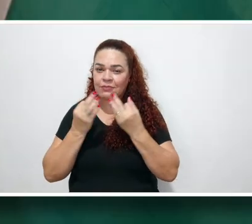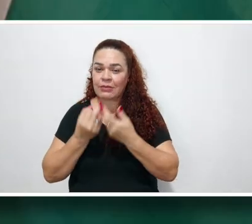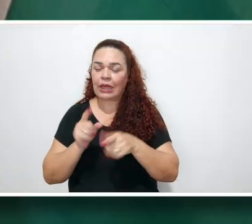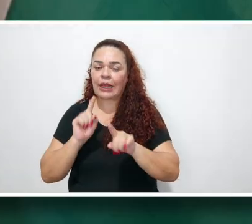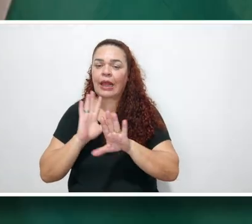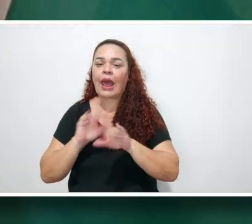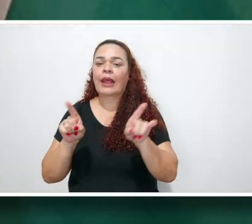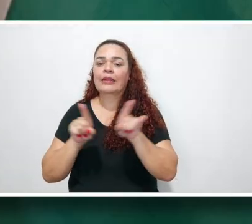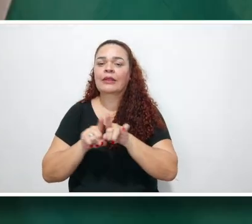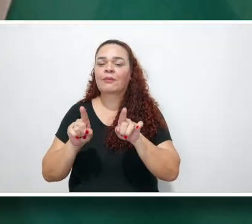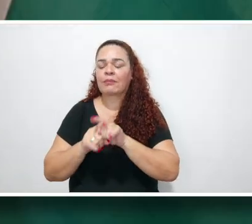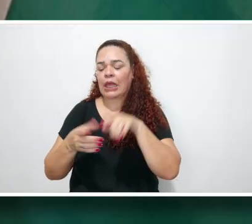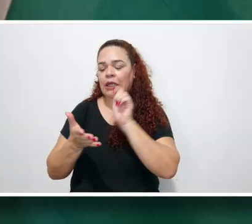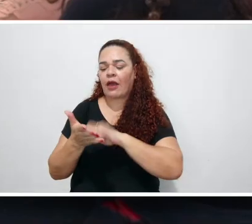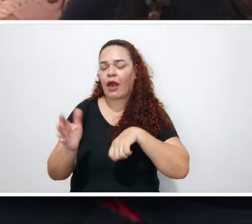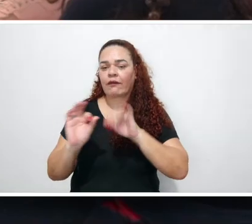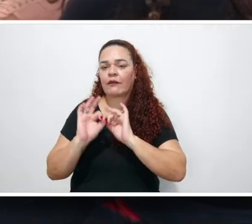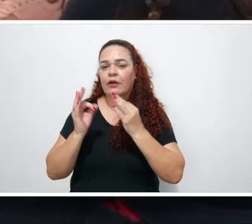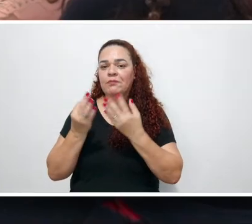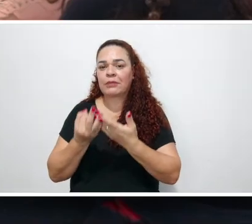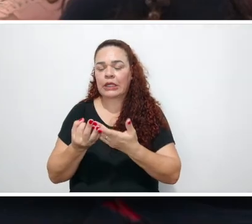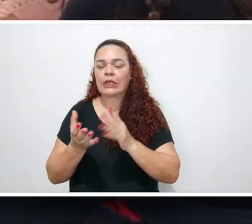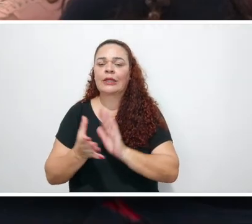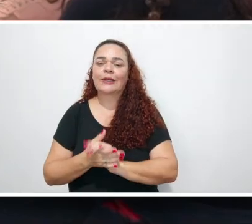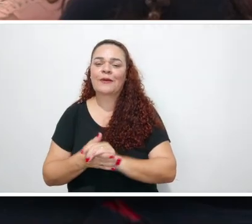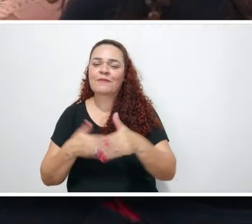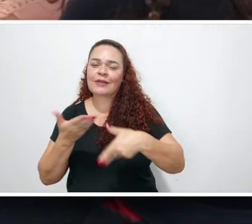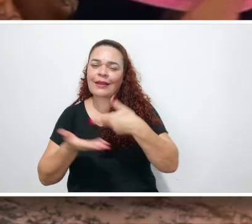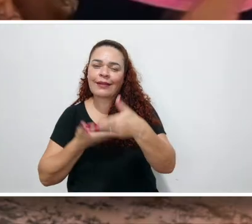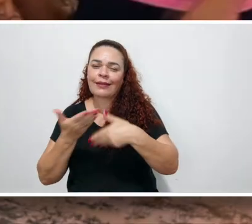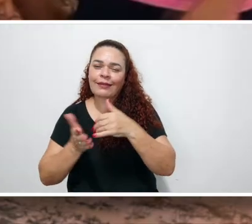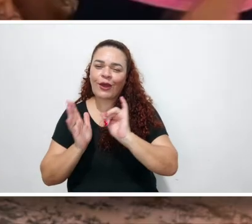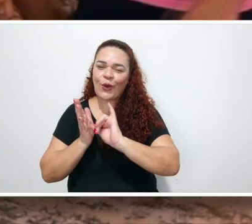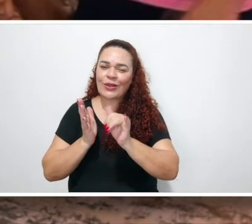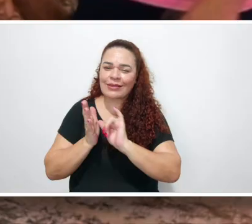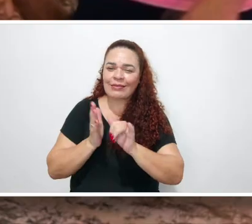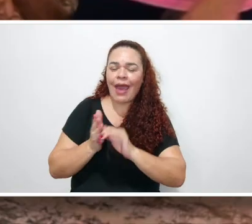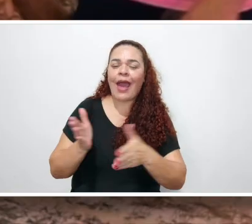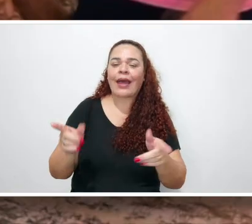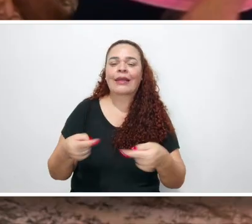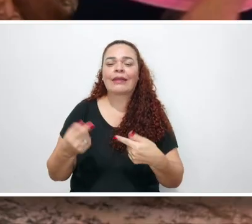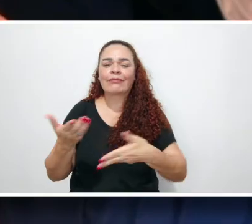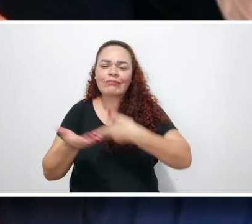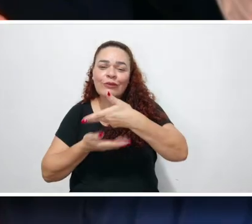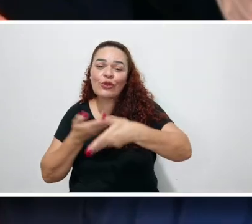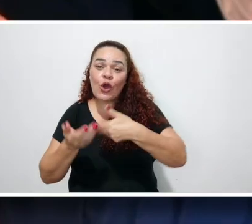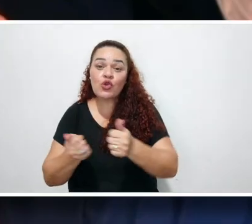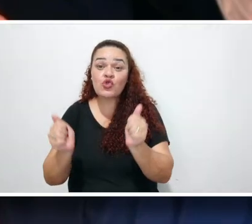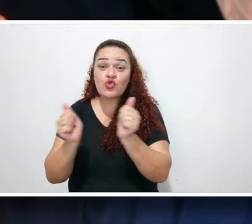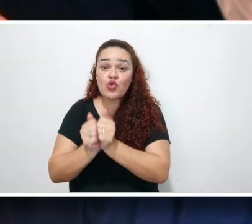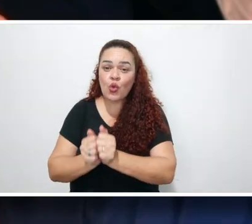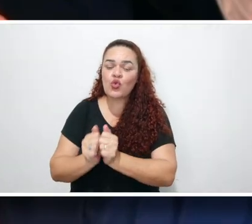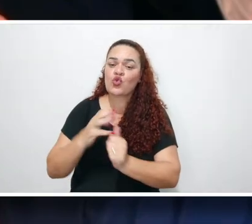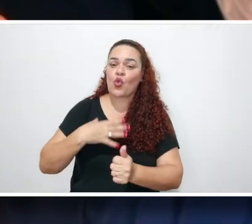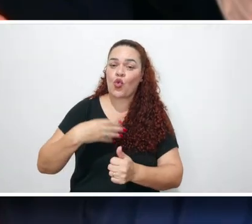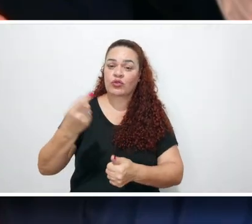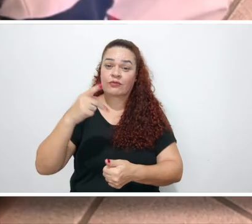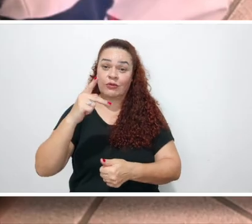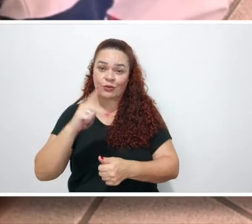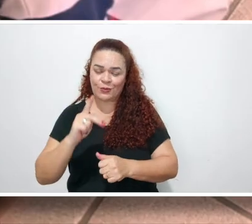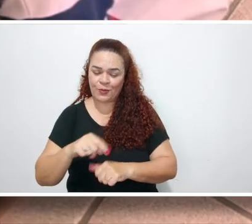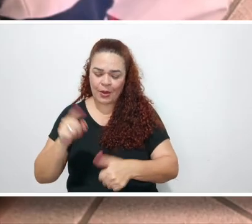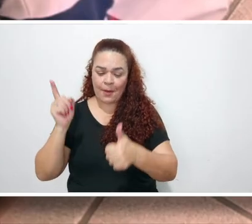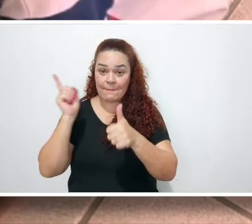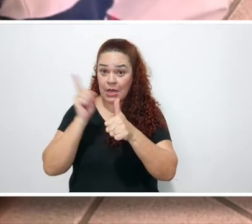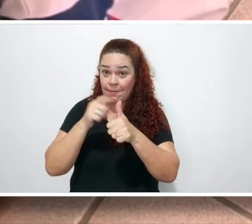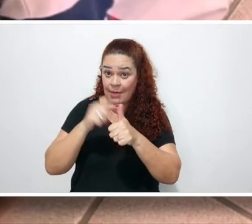para as famílias também se inscreverem, escutarem as histórias, participarem desse momento junto com os filhos. O